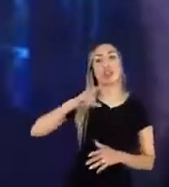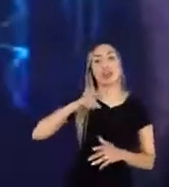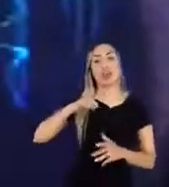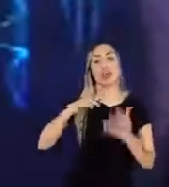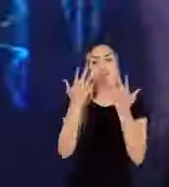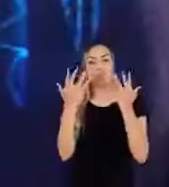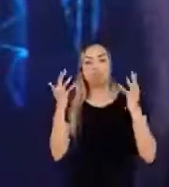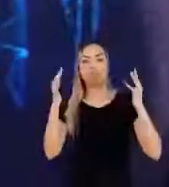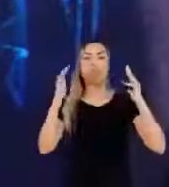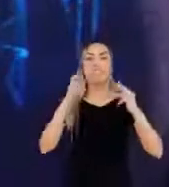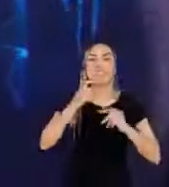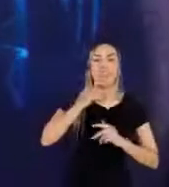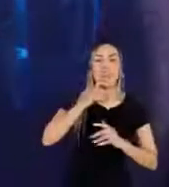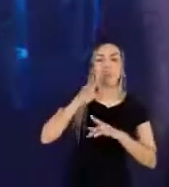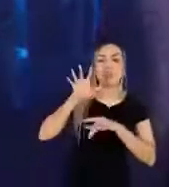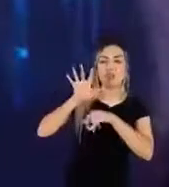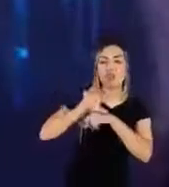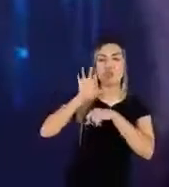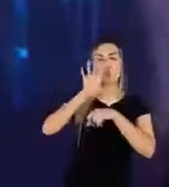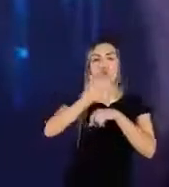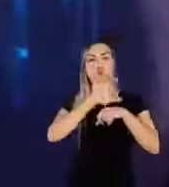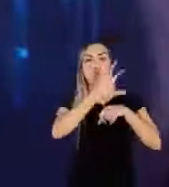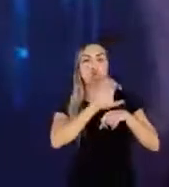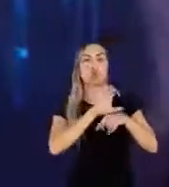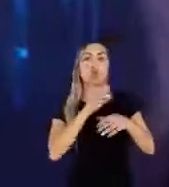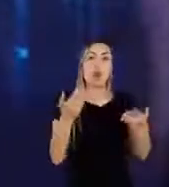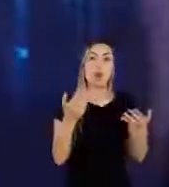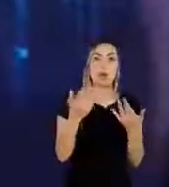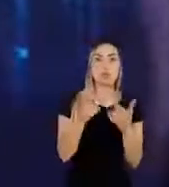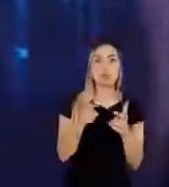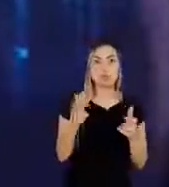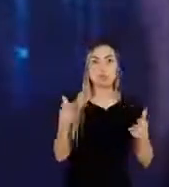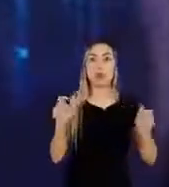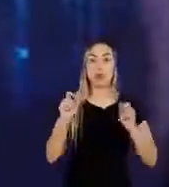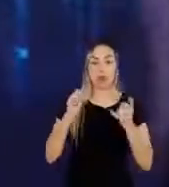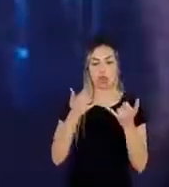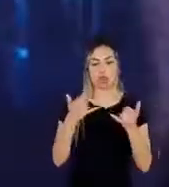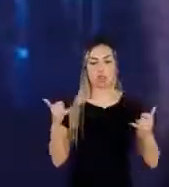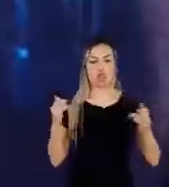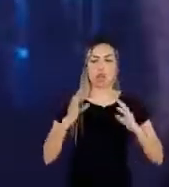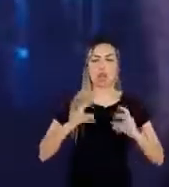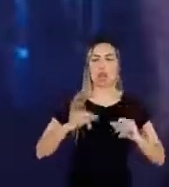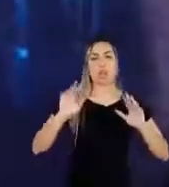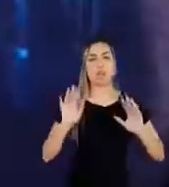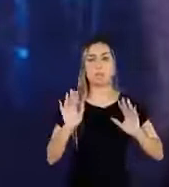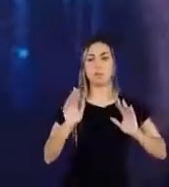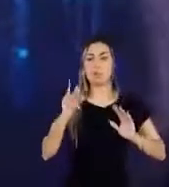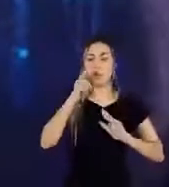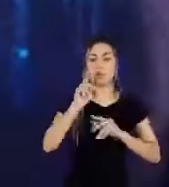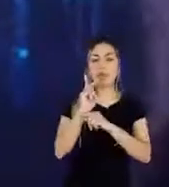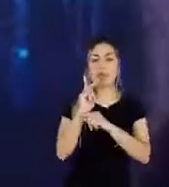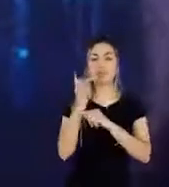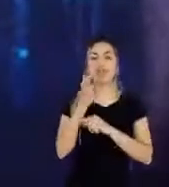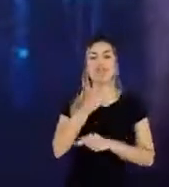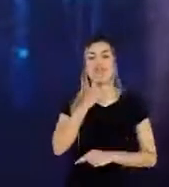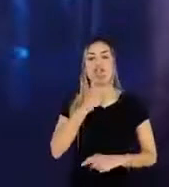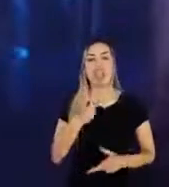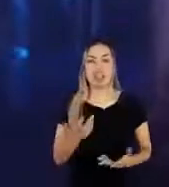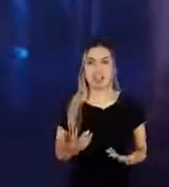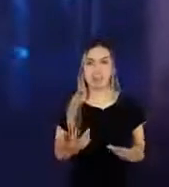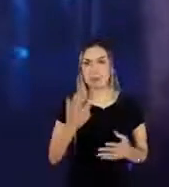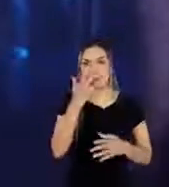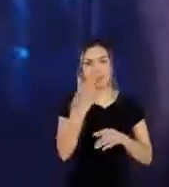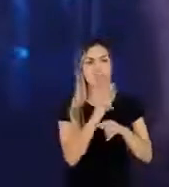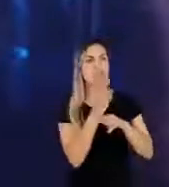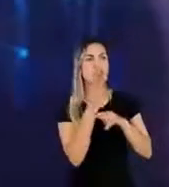desenvolvimento que vai aumentar, inclusive, a demanda por energia limpa para ser o hidrogênio verde. Senão fica o hidrogênio de outra cor